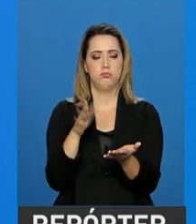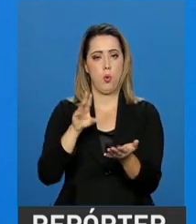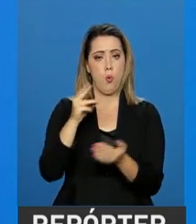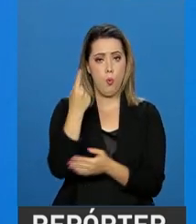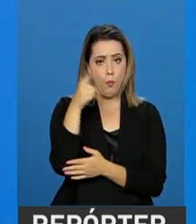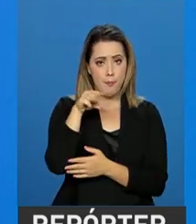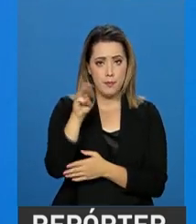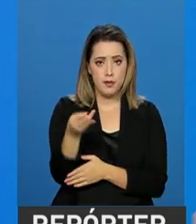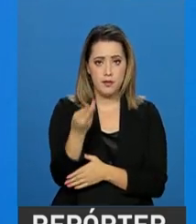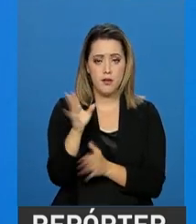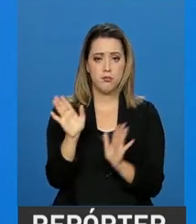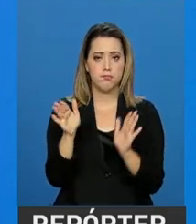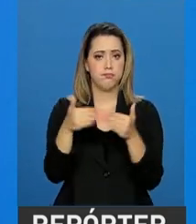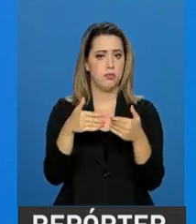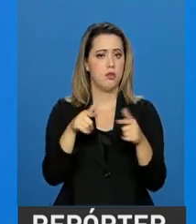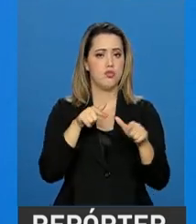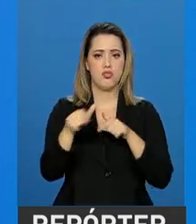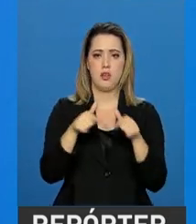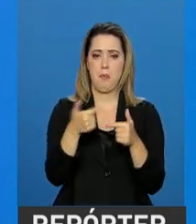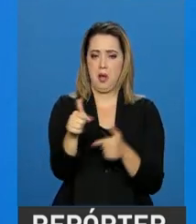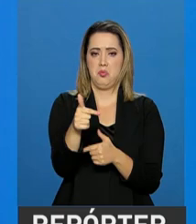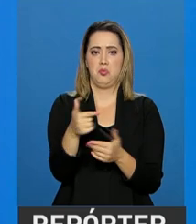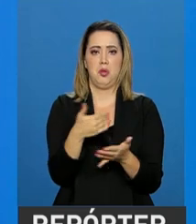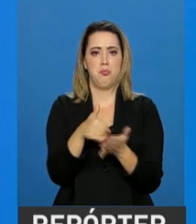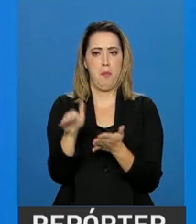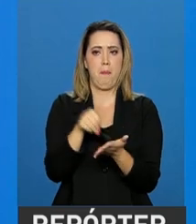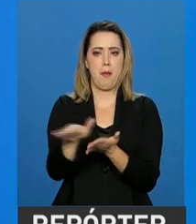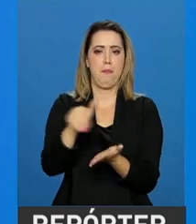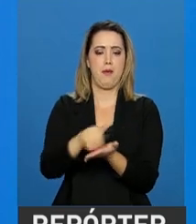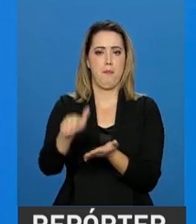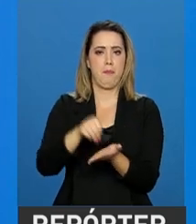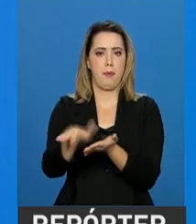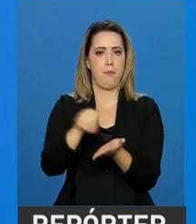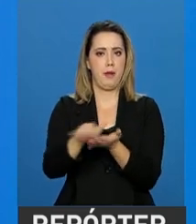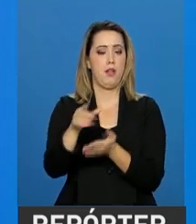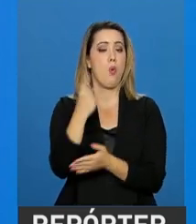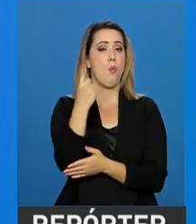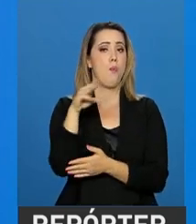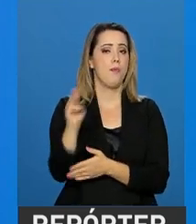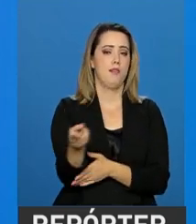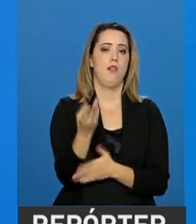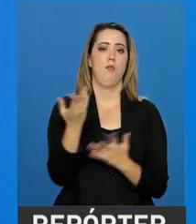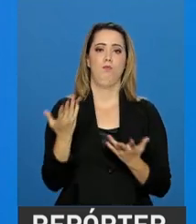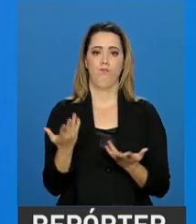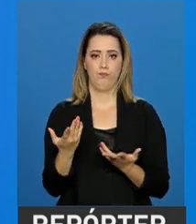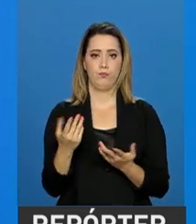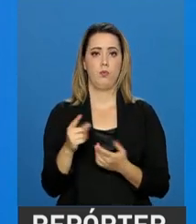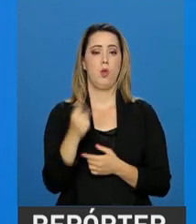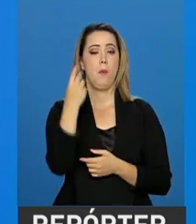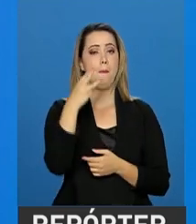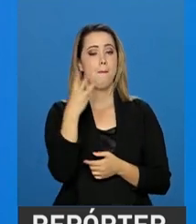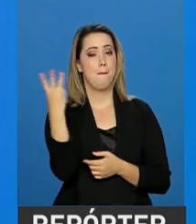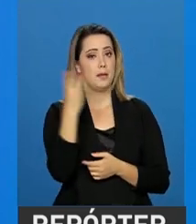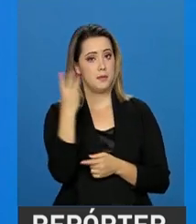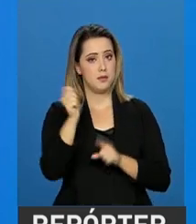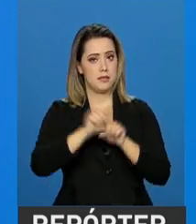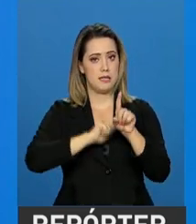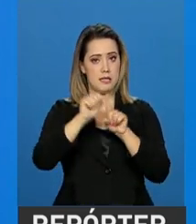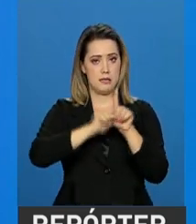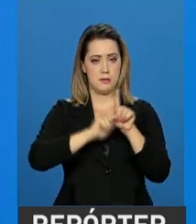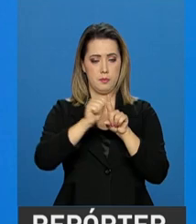no primeiro semestre de 2016 fechou no Brasil mais de